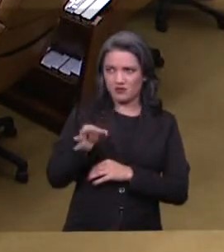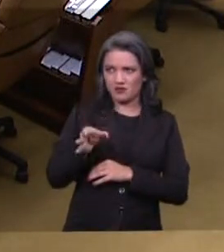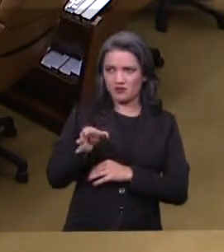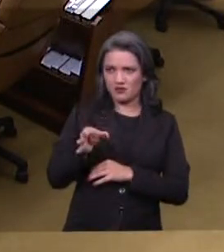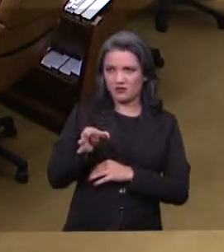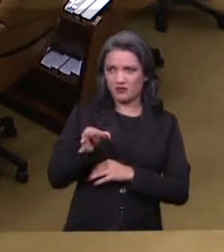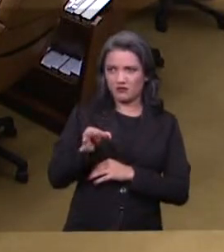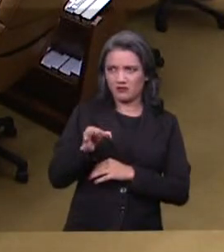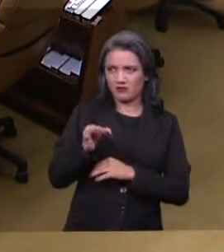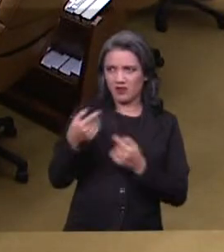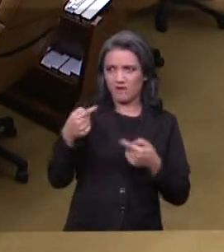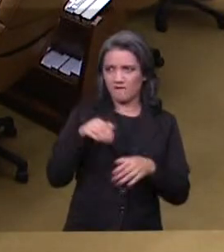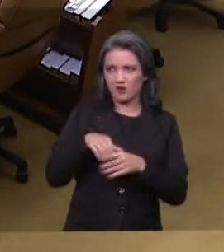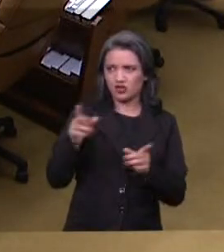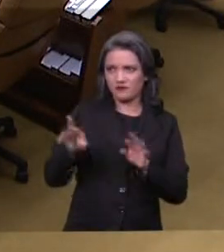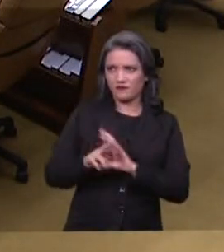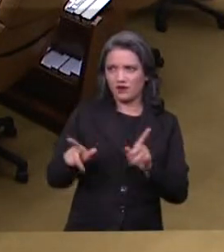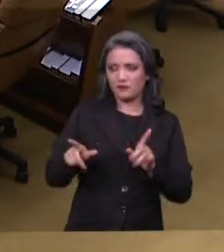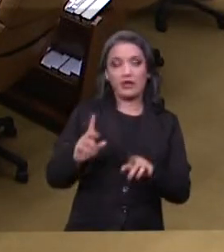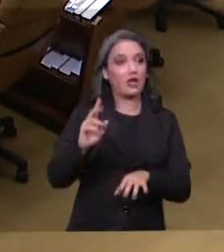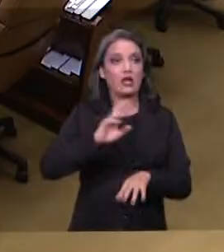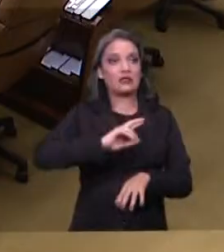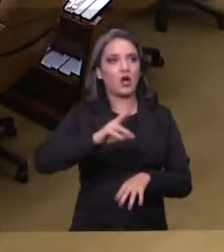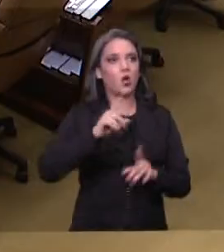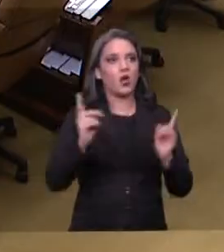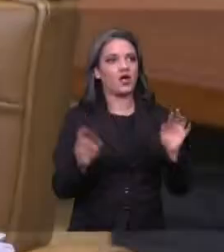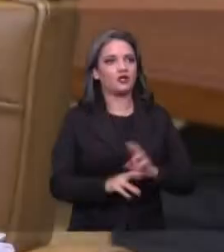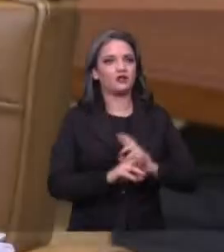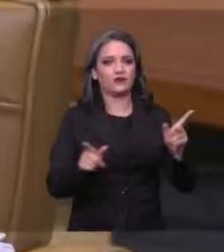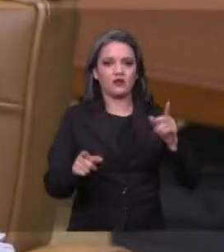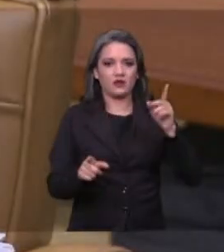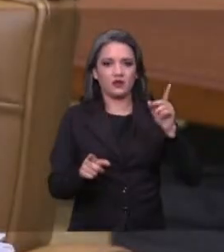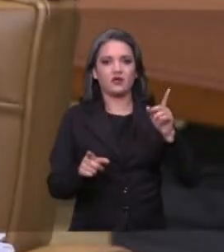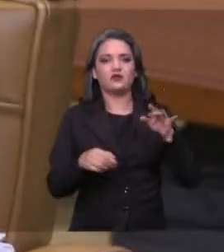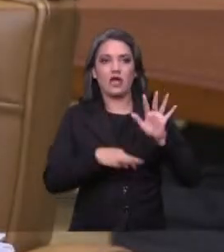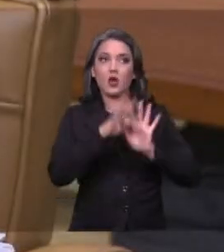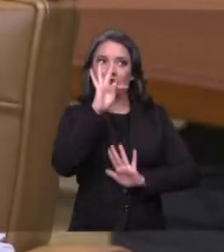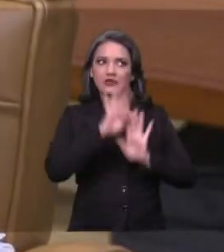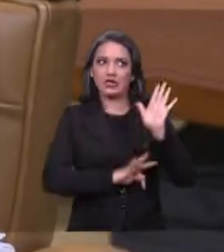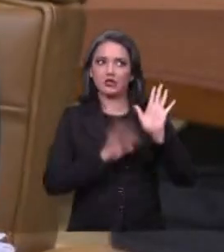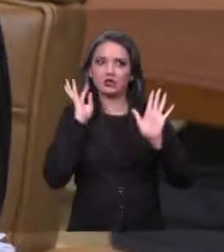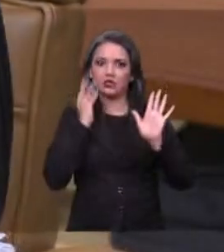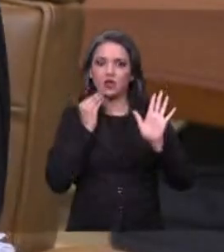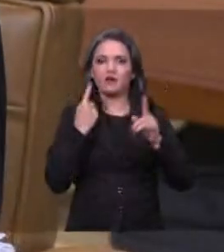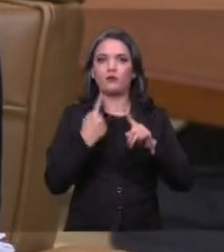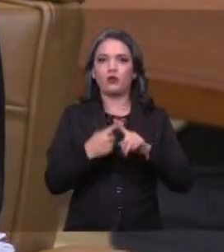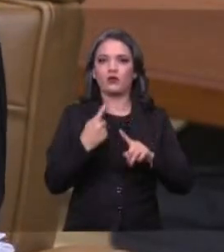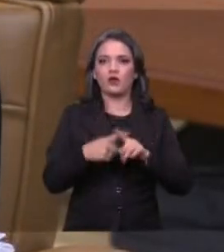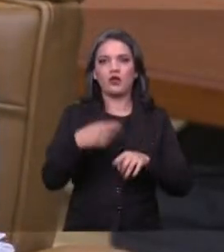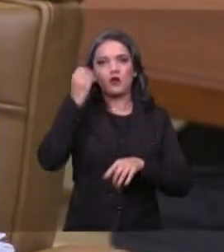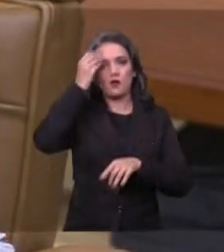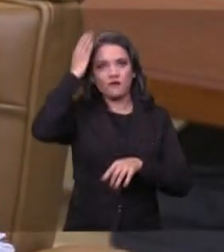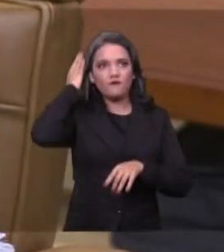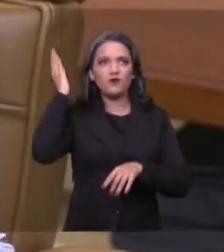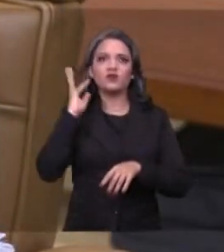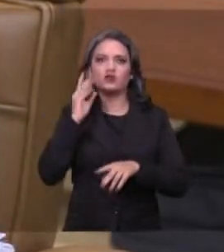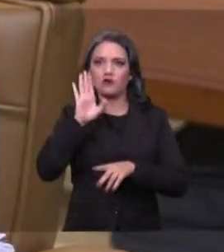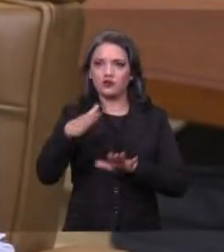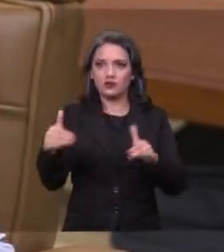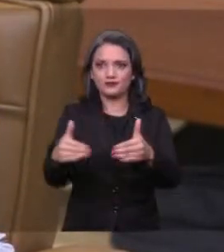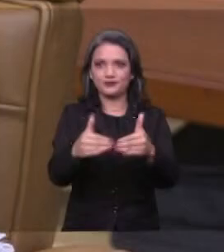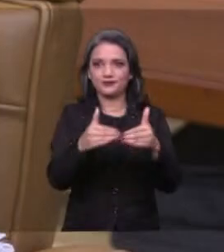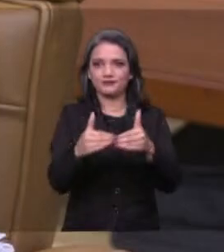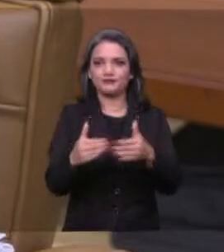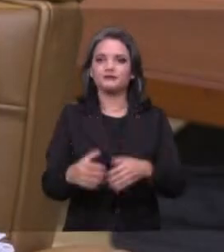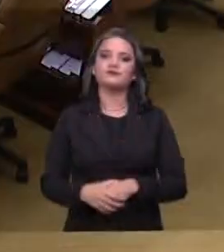Que não é mais divergência. Que não é mais divergência, porque é mais exatamente o texto do ministro Toffoli, vamos dizer assim. Alinharam. E basicamente